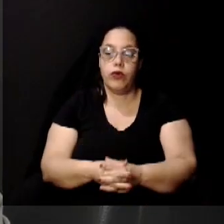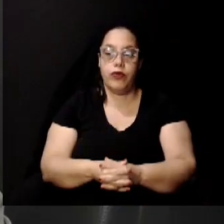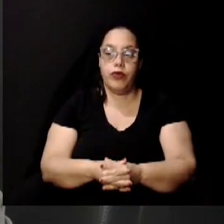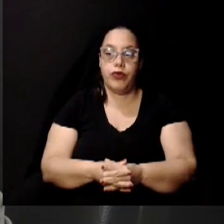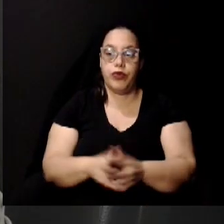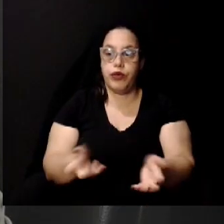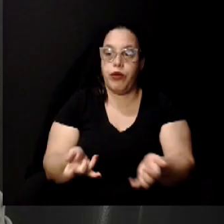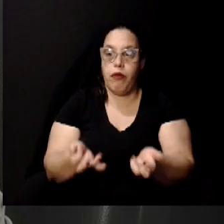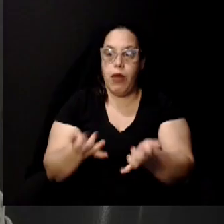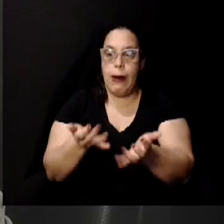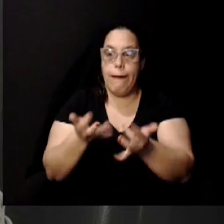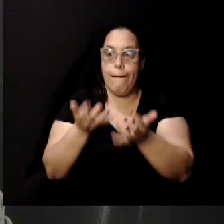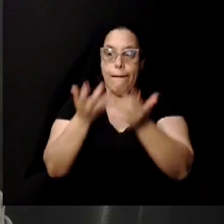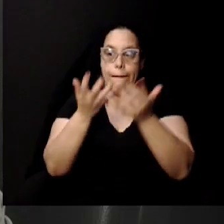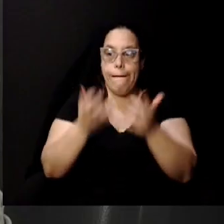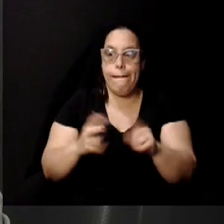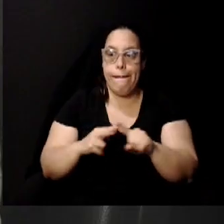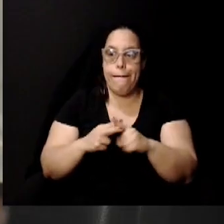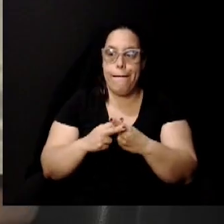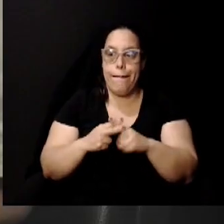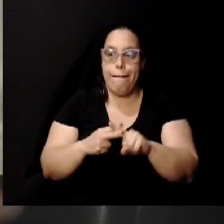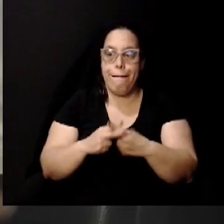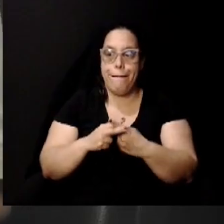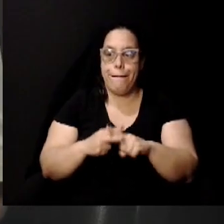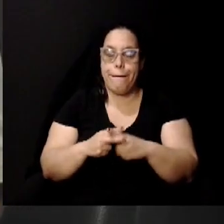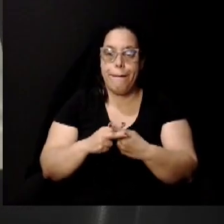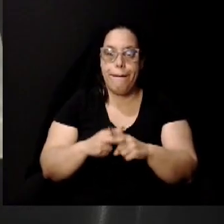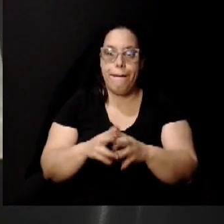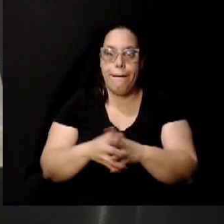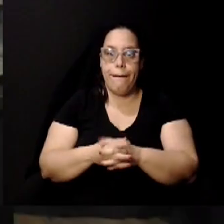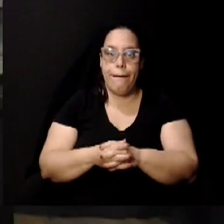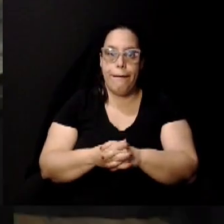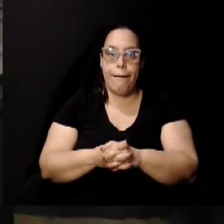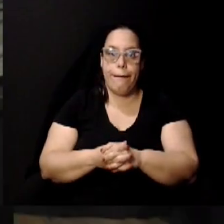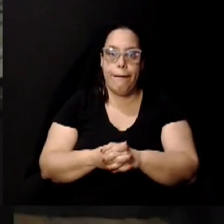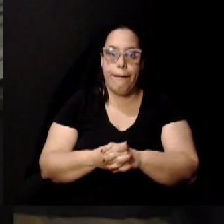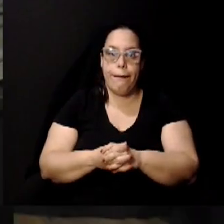um instrumento para muitas vezes, às vezes